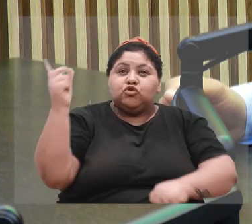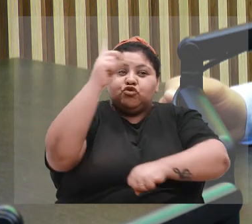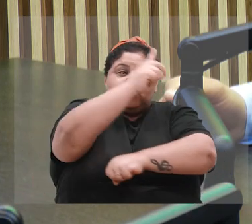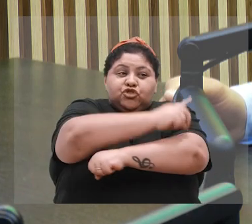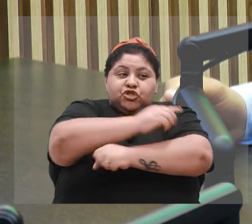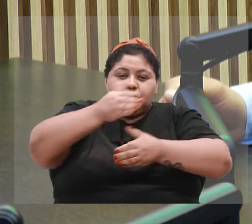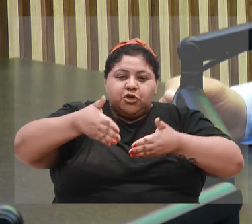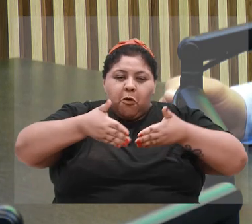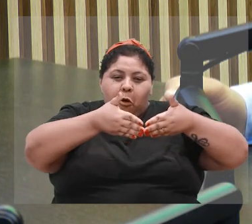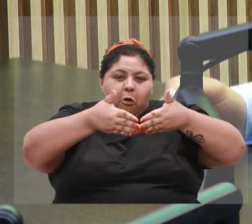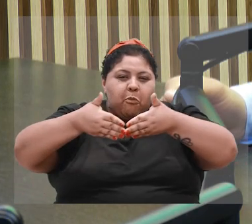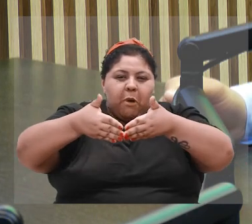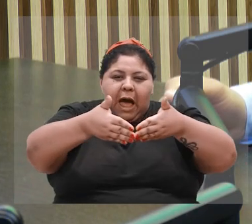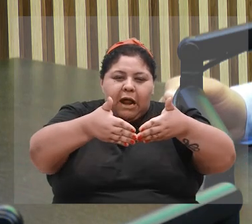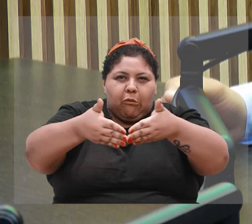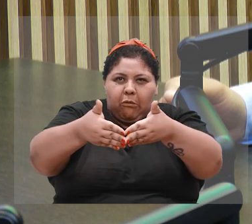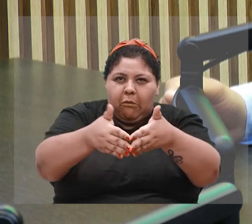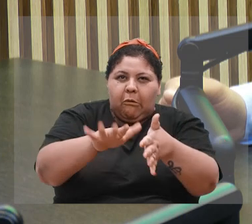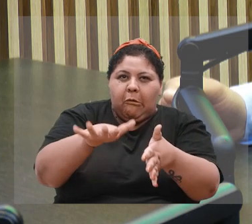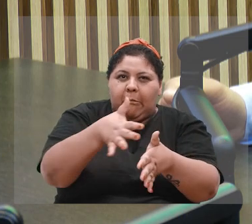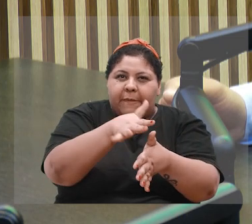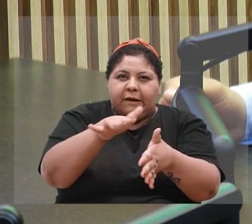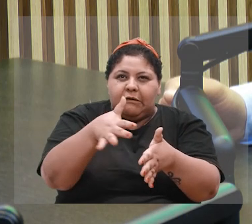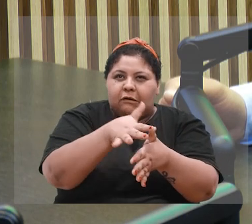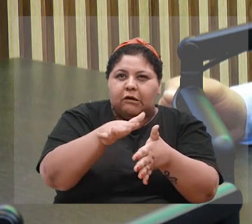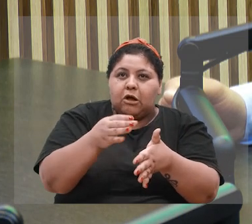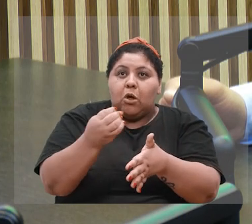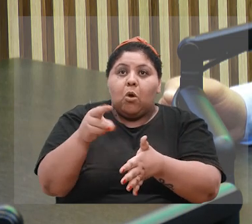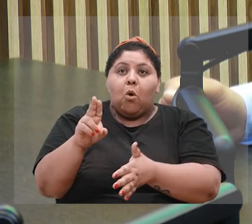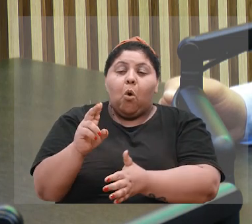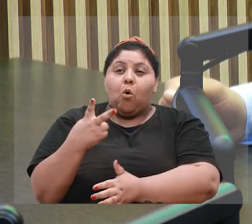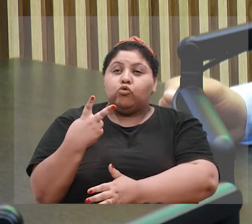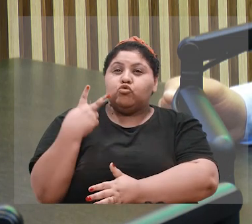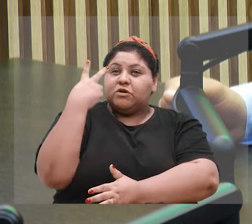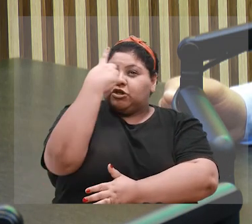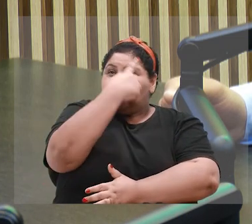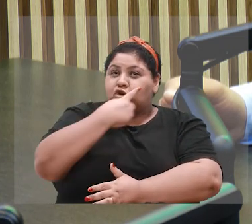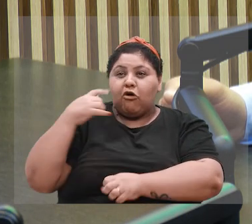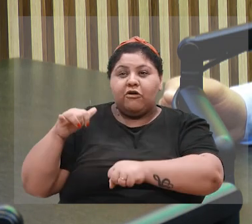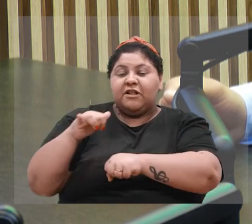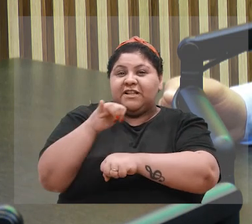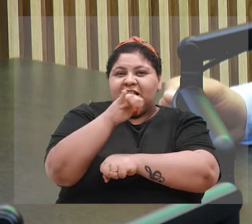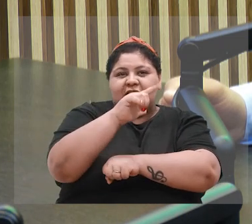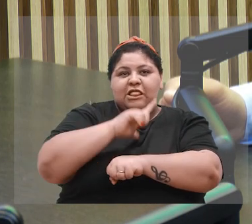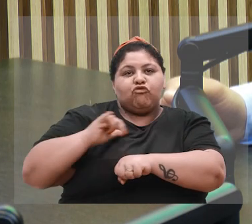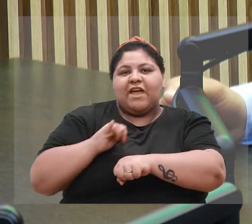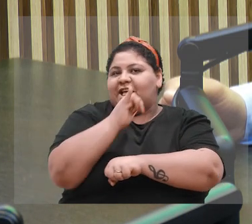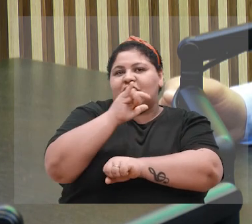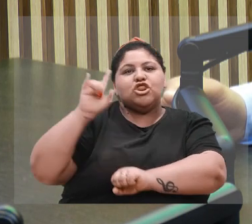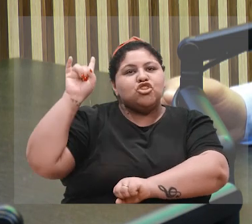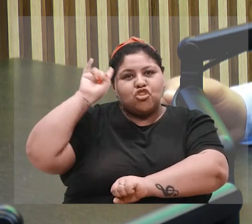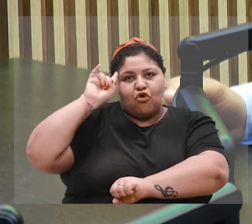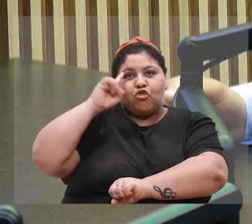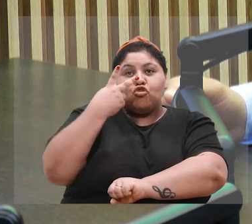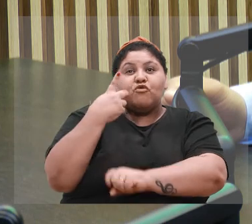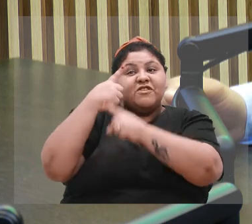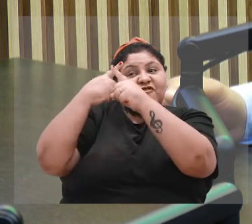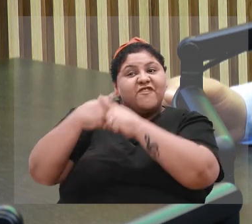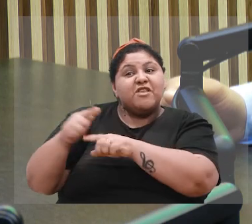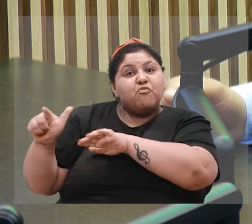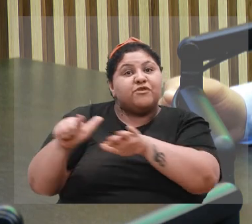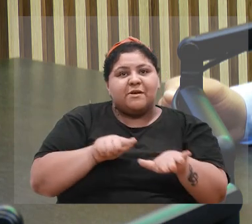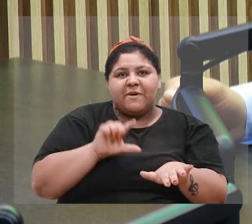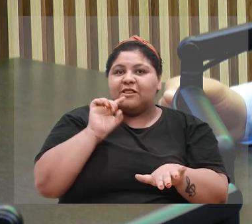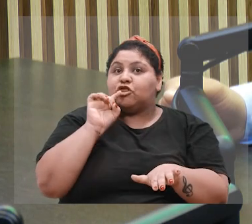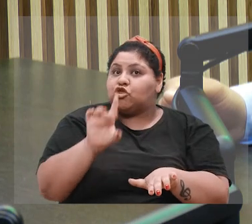rio para chegar, ou 2 horas de aeronave. Não tem avião todo dia, tem um avião 2 vezes por semana, tem voo para lá. Que